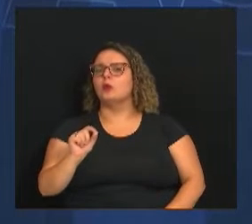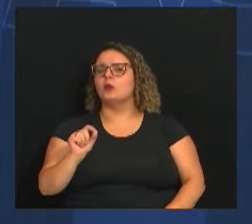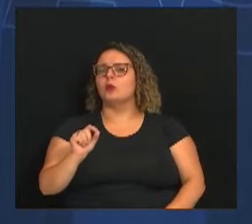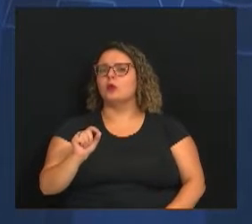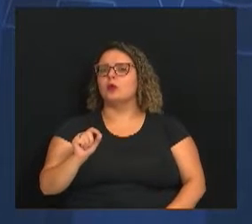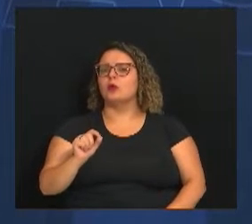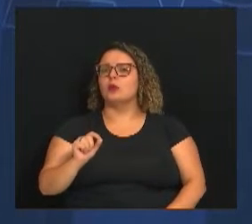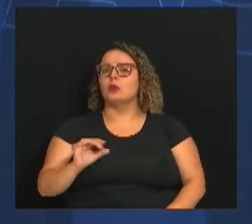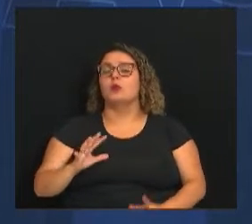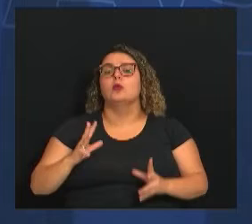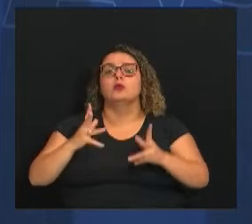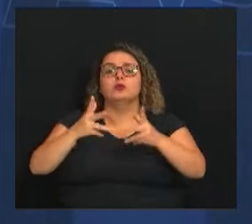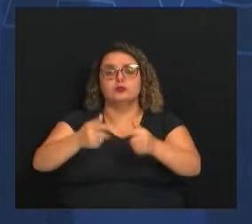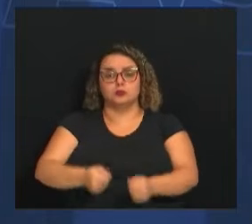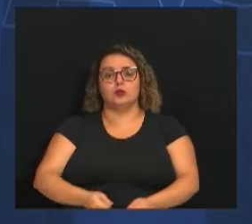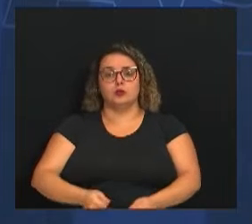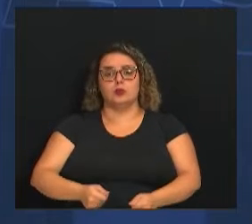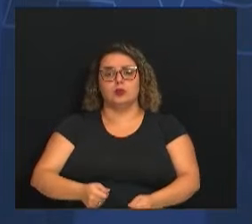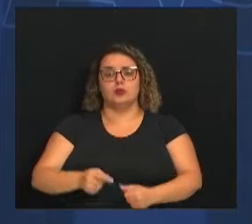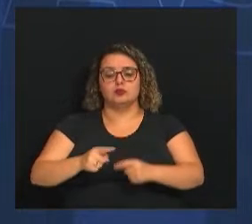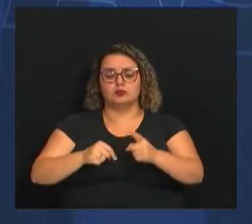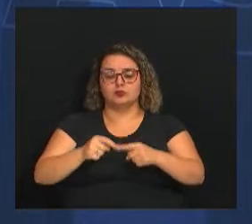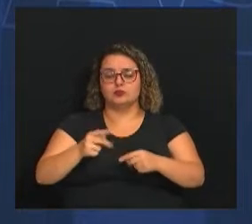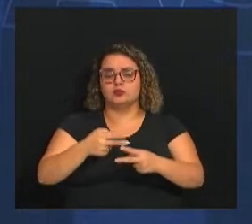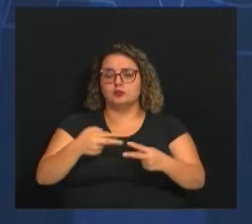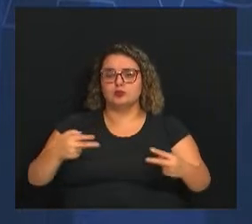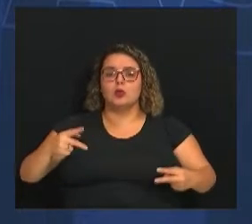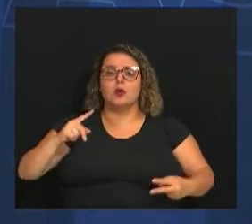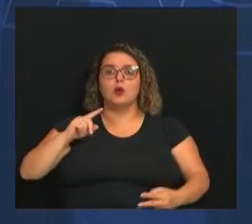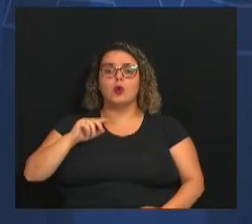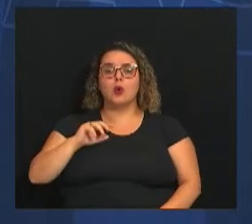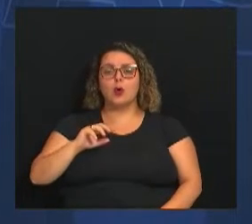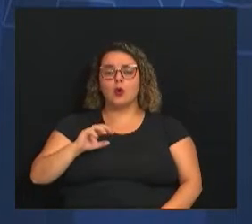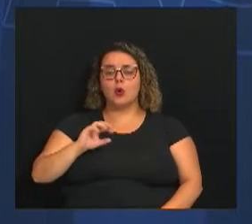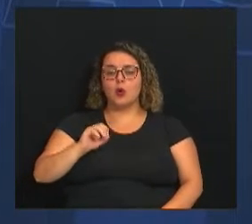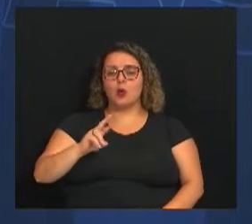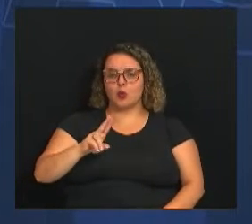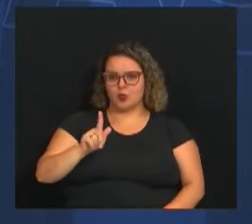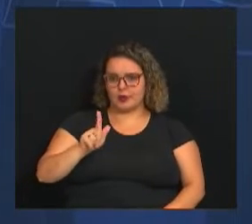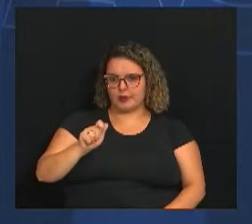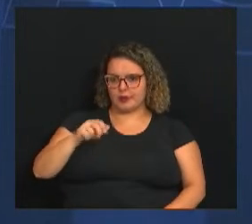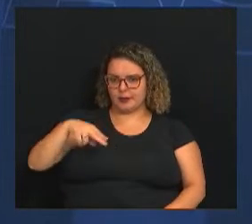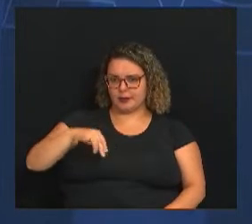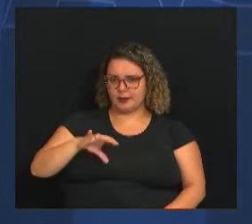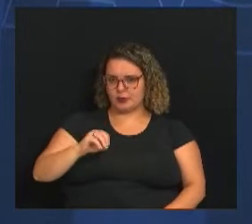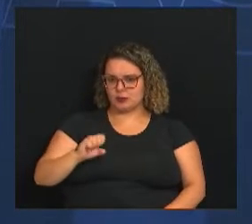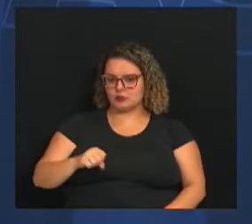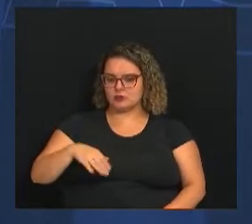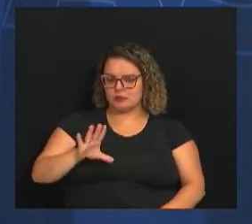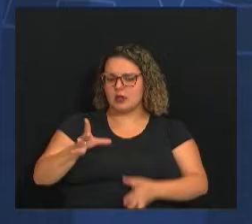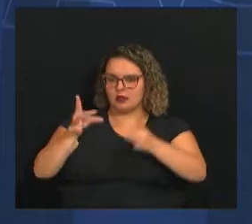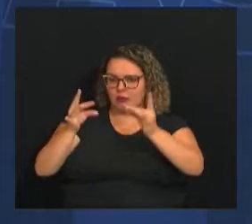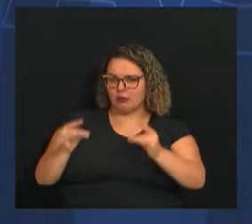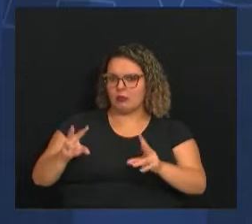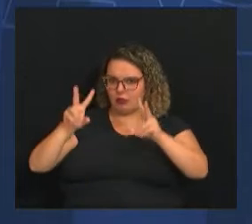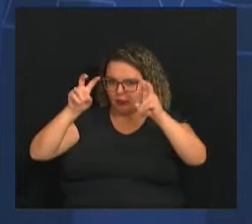resíduos orgânicos produzidos pela cidade de Campinas e pedindo outras informações sobre este